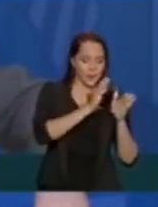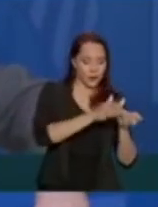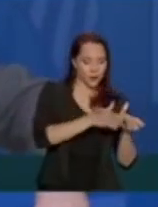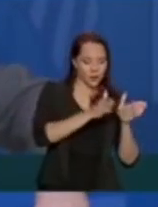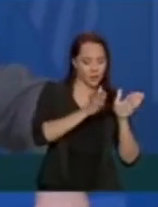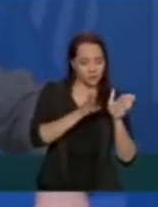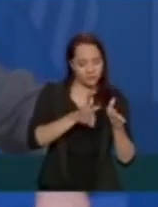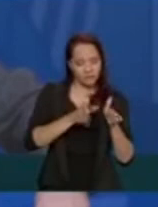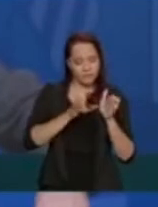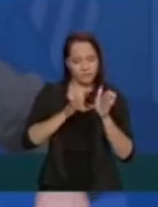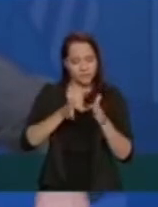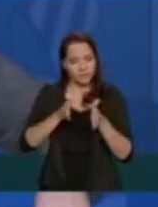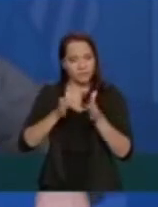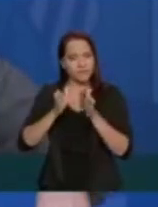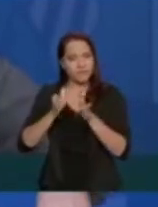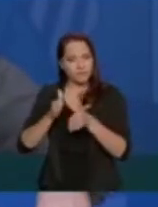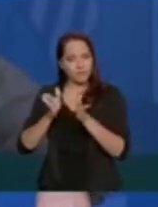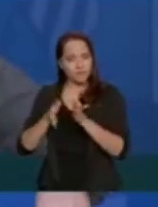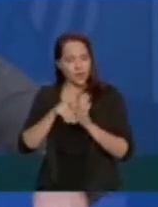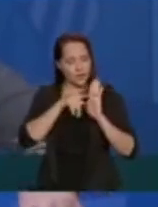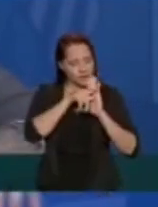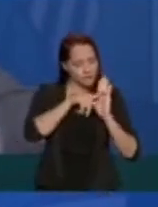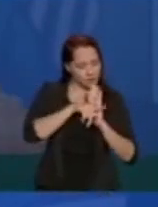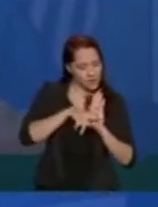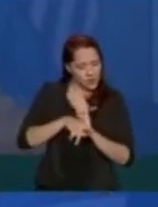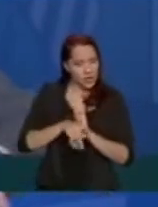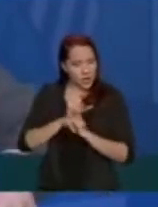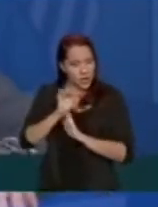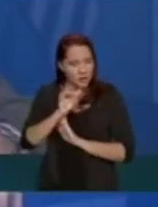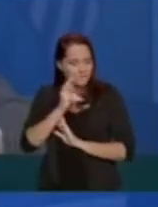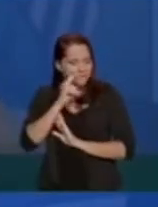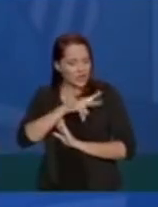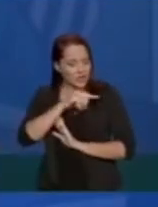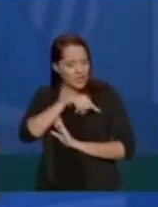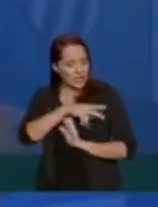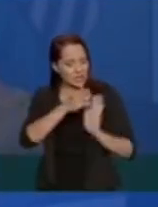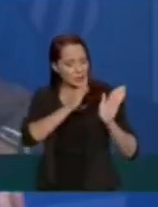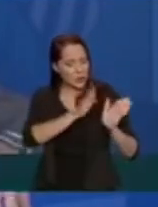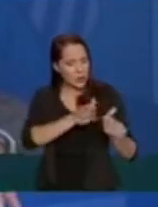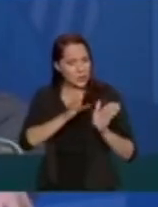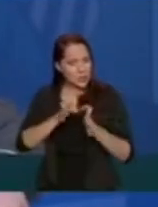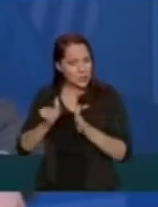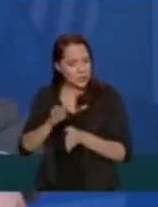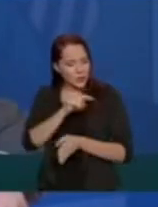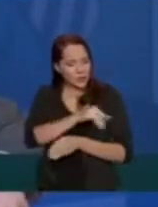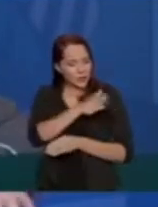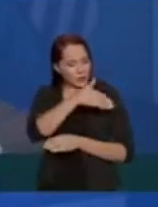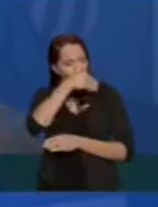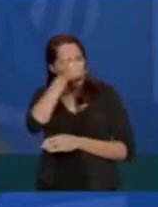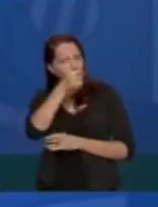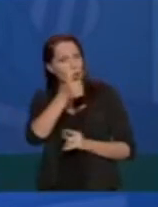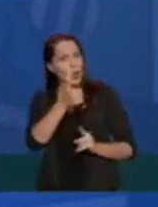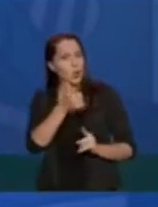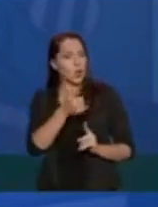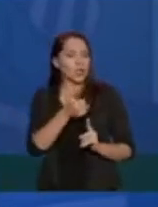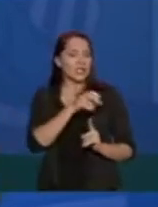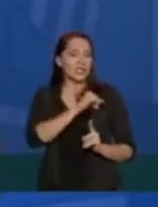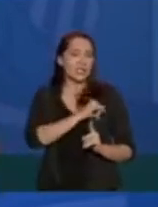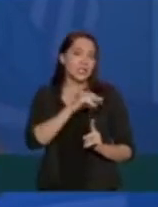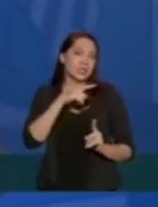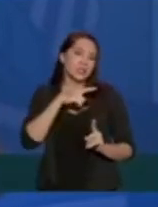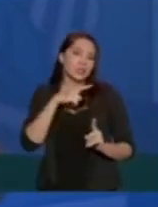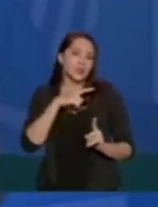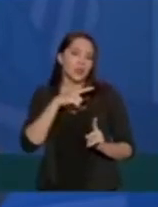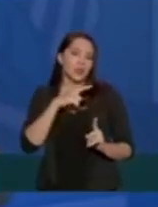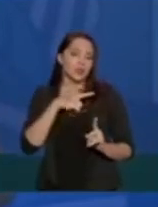procedimentos, e se esses procedimentos seriam ou não melhor alcançados se